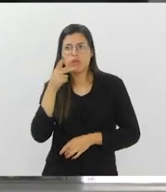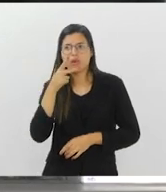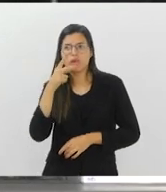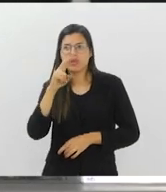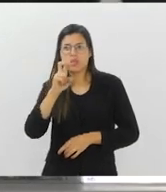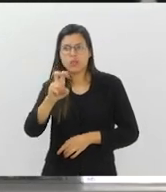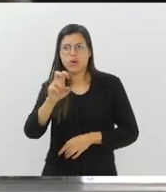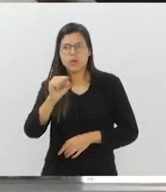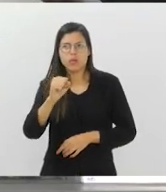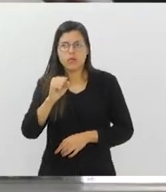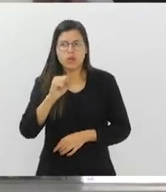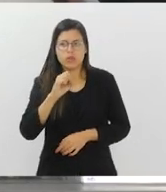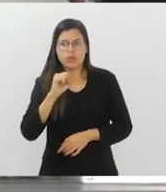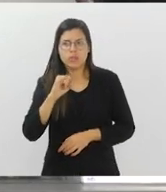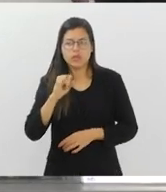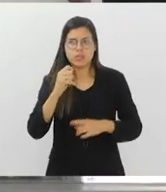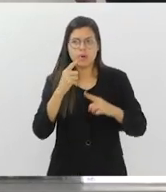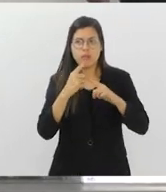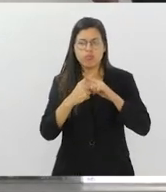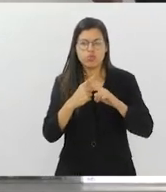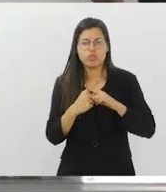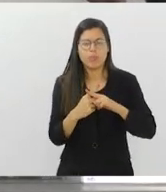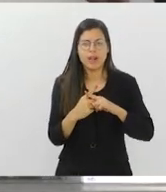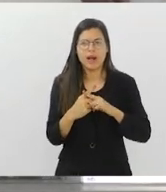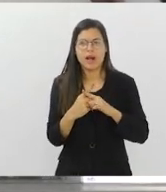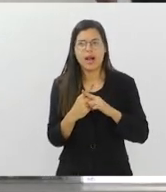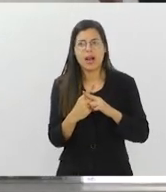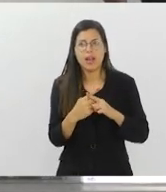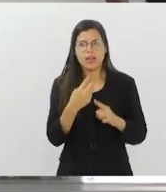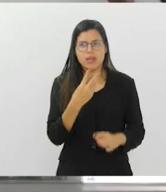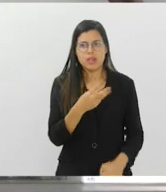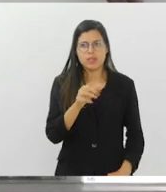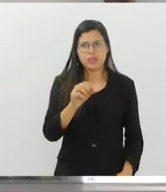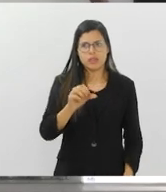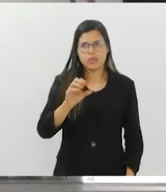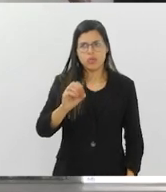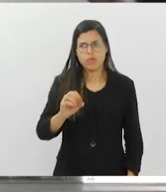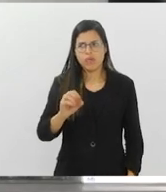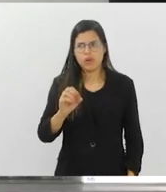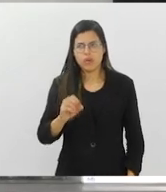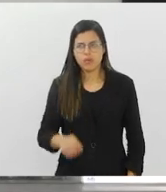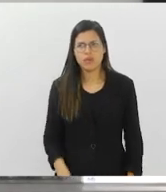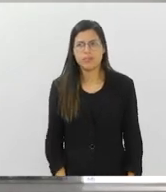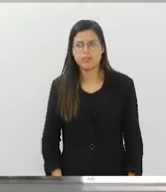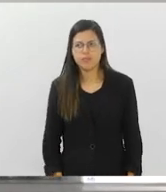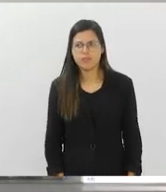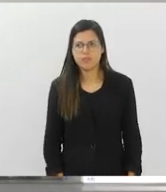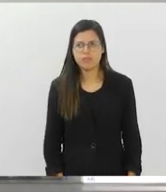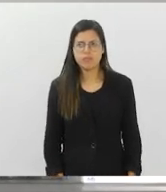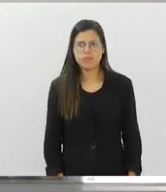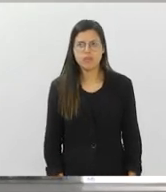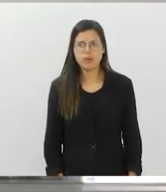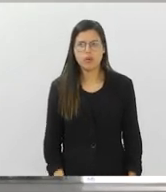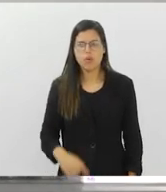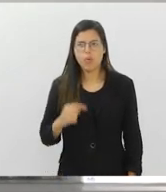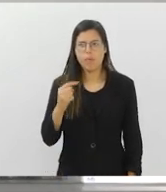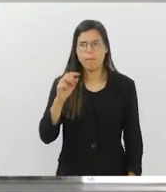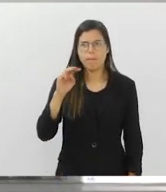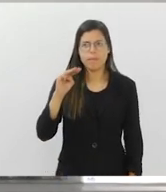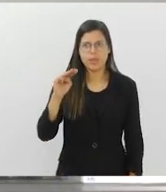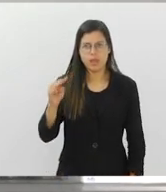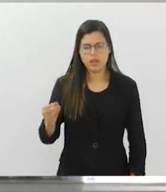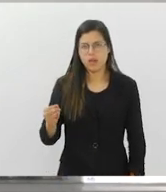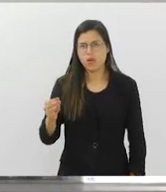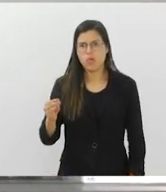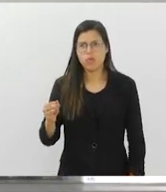se você for multiplicar para chegar a 390, eles com um público de 1,5 milhão de